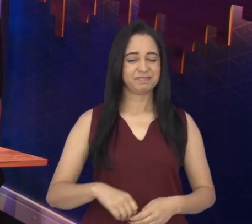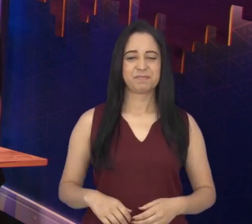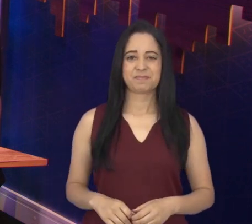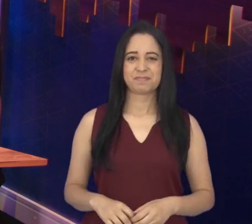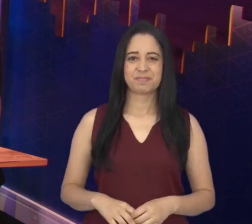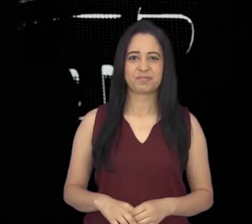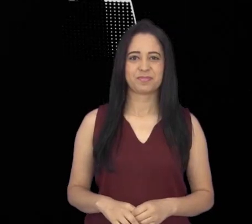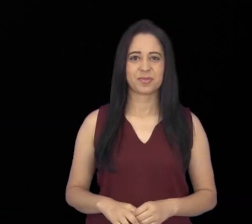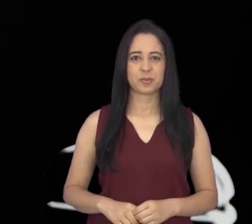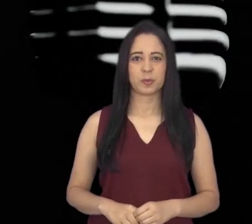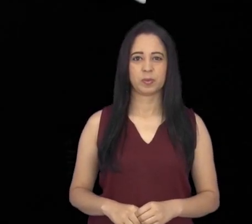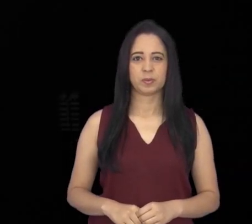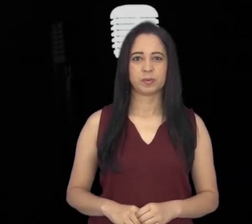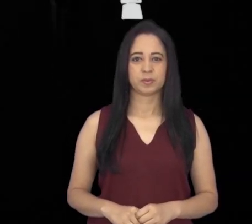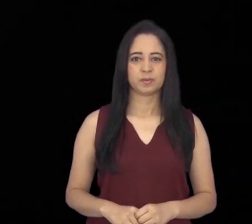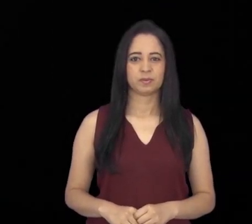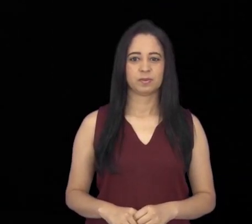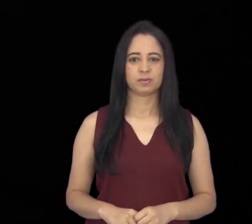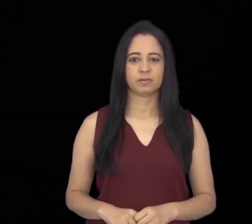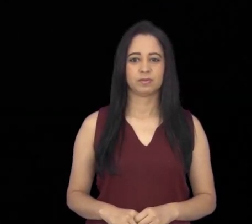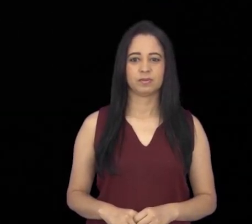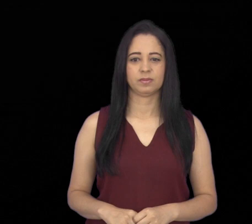ser.